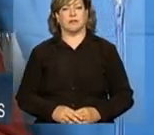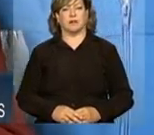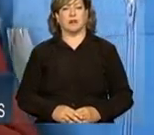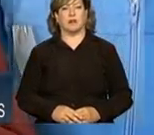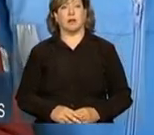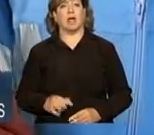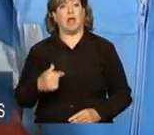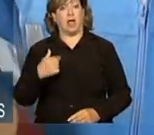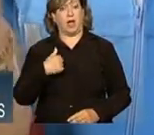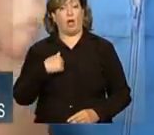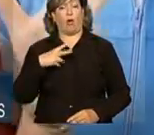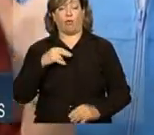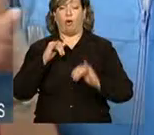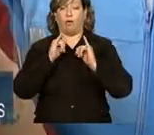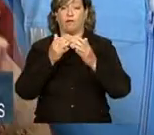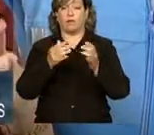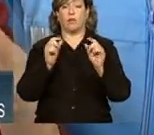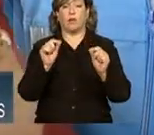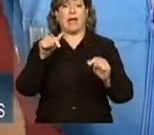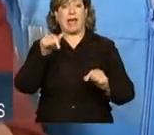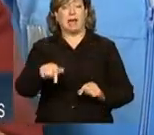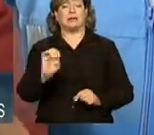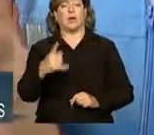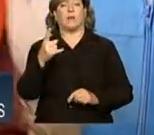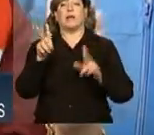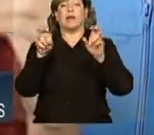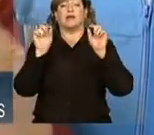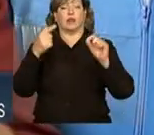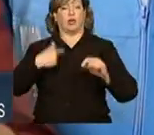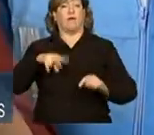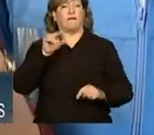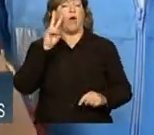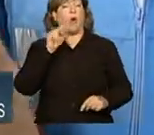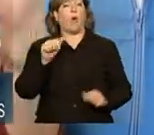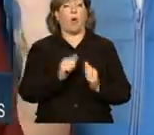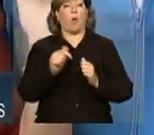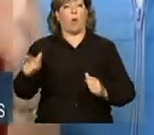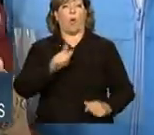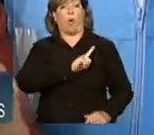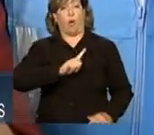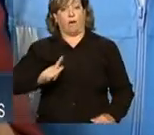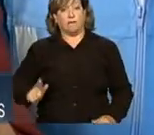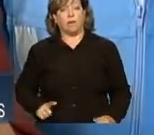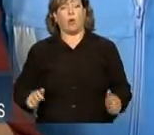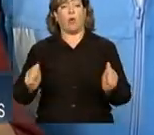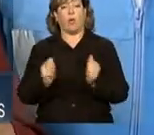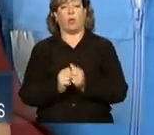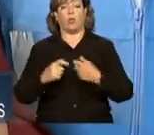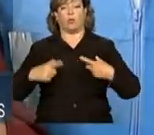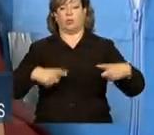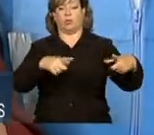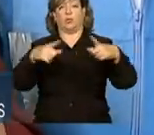Querido, eu vou te dizer... Essa é uma questão que nós vamos olhar com o governador e com os órgãos locais.